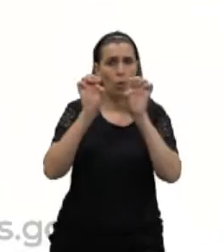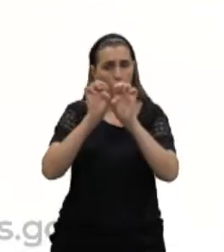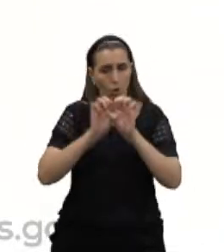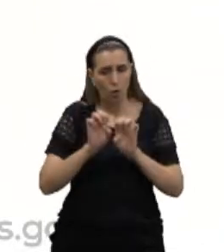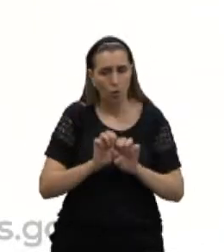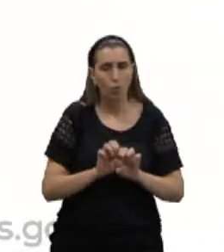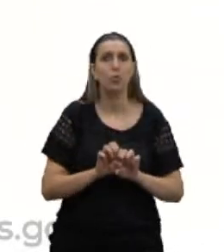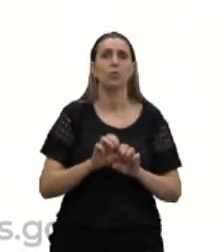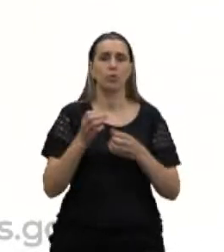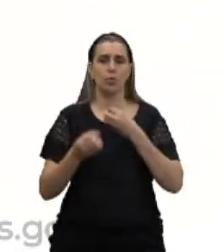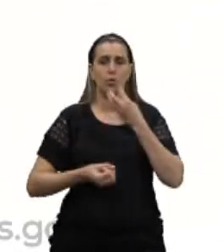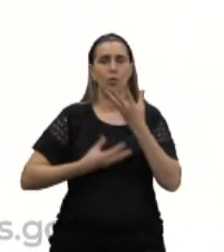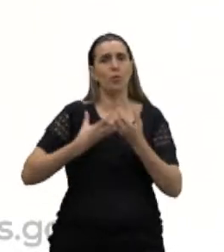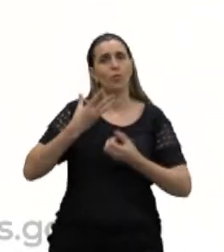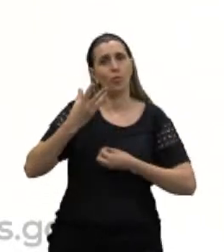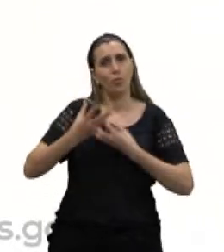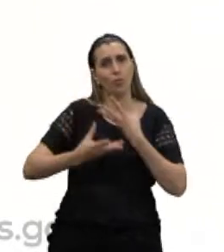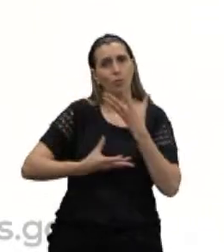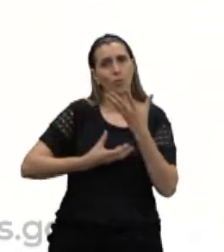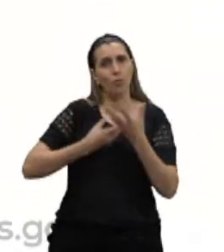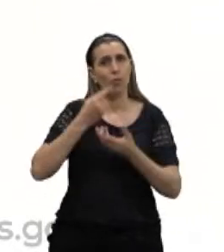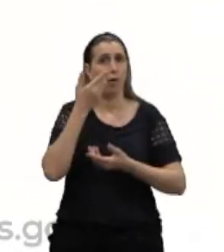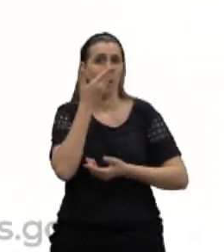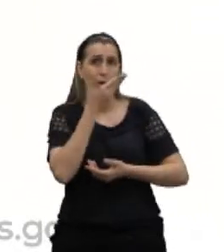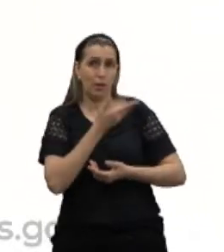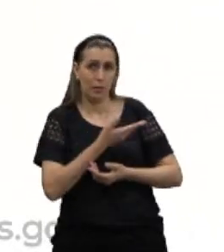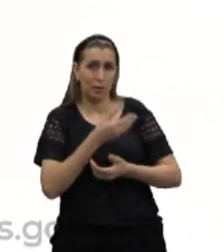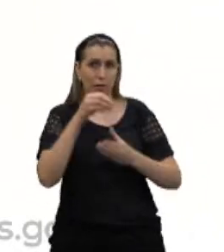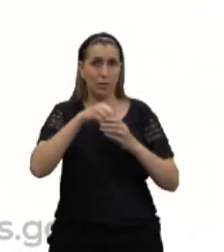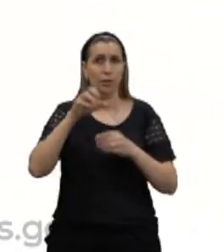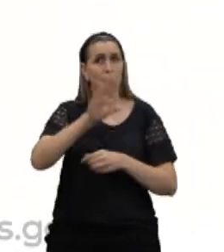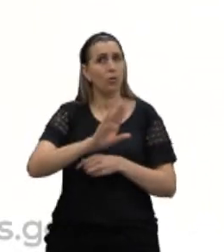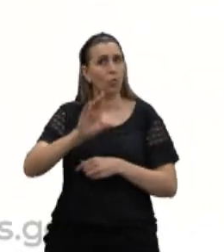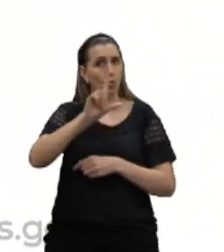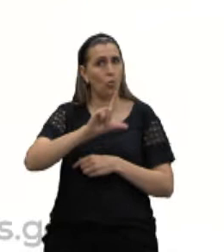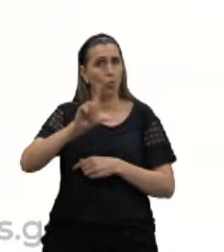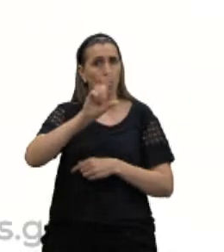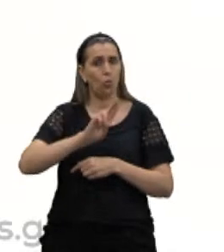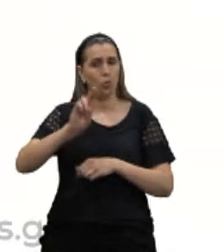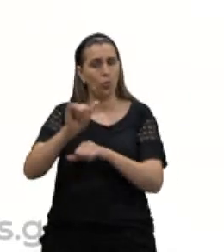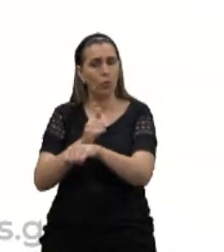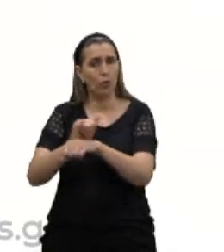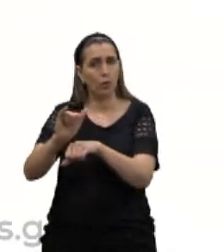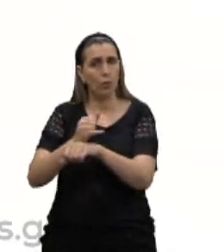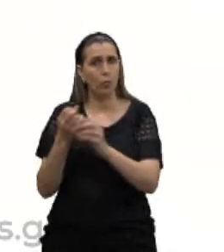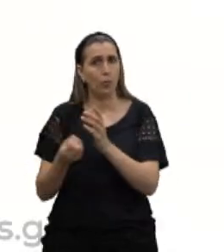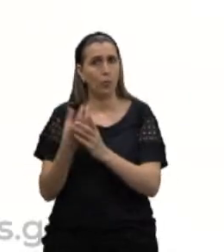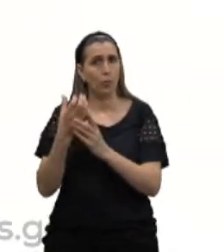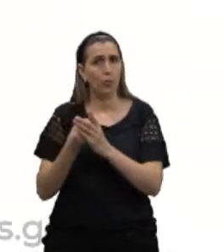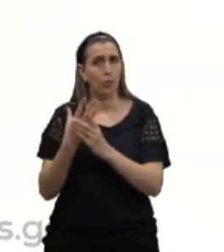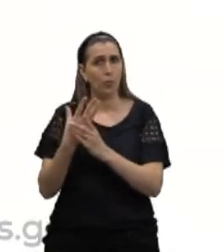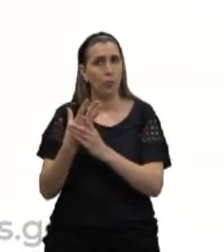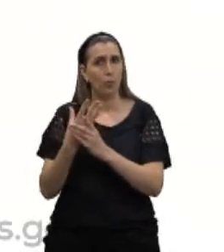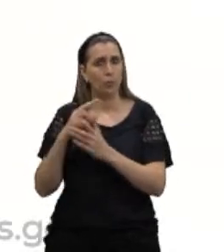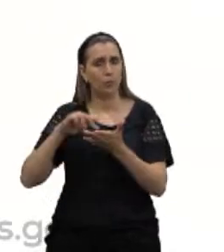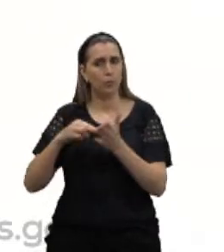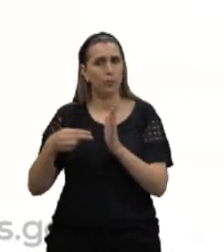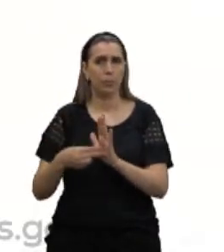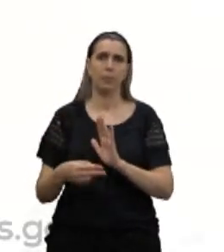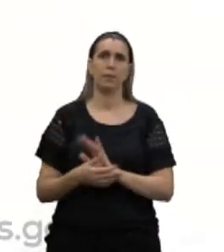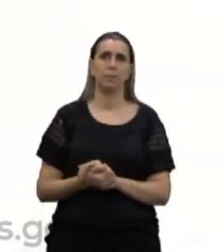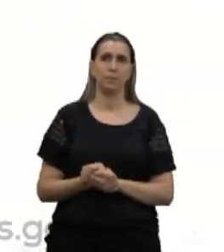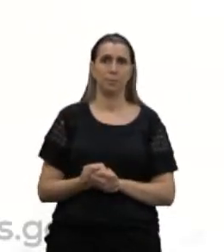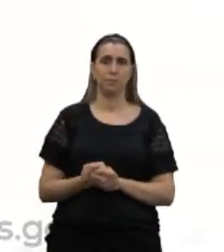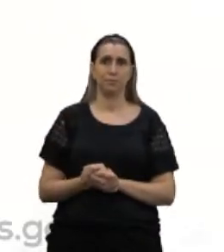estruturação do poema, né? Então, ali, dentro da literatura, sendo usada como um recurso para a produção de significado.